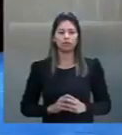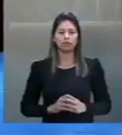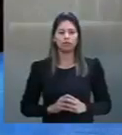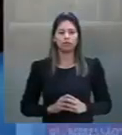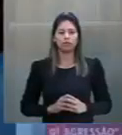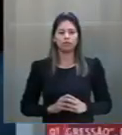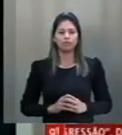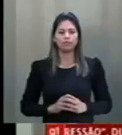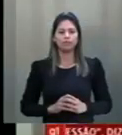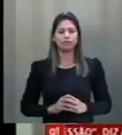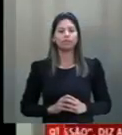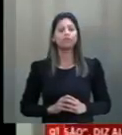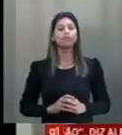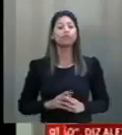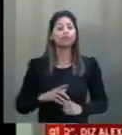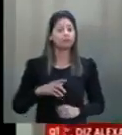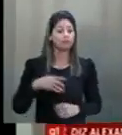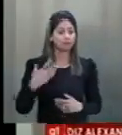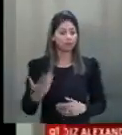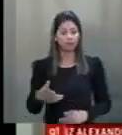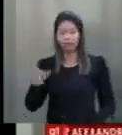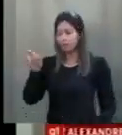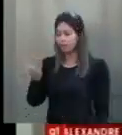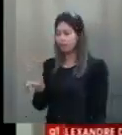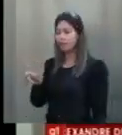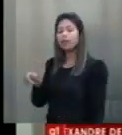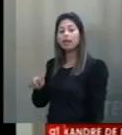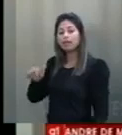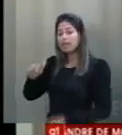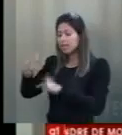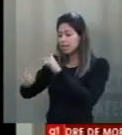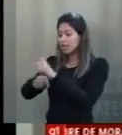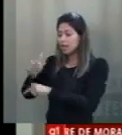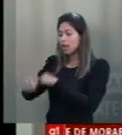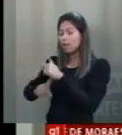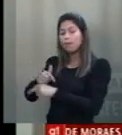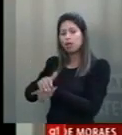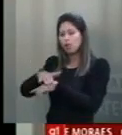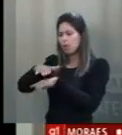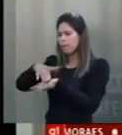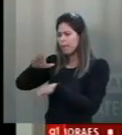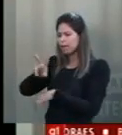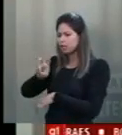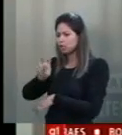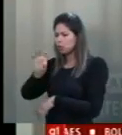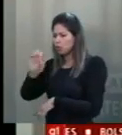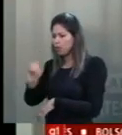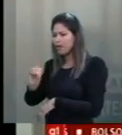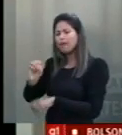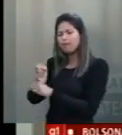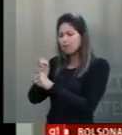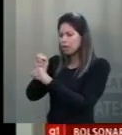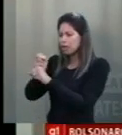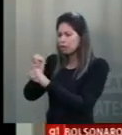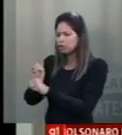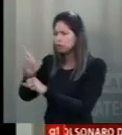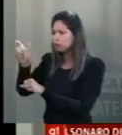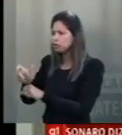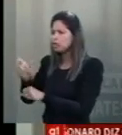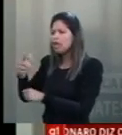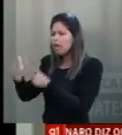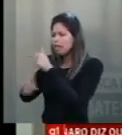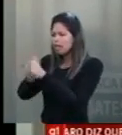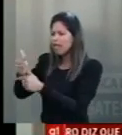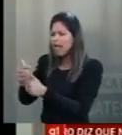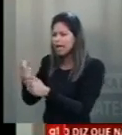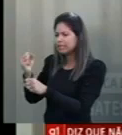Da Silva trabalhou mais de 50 anos como doméstica na casa de uma família na Bahia. Mas trabalhou sem ganhar nada,